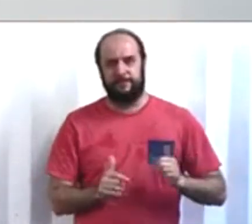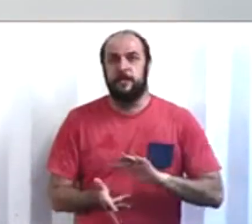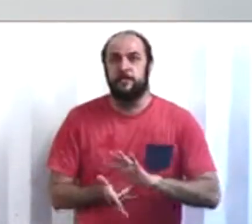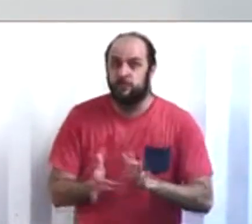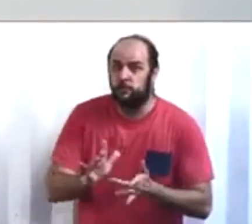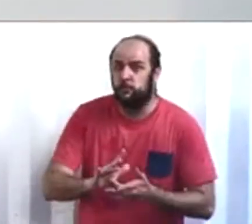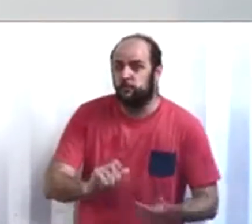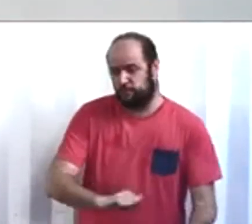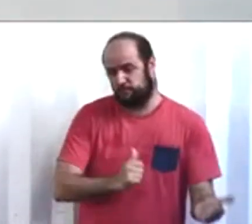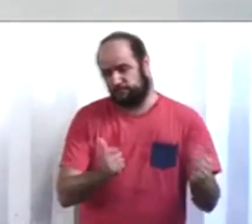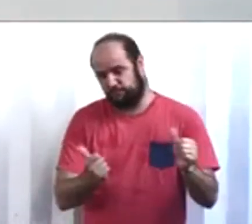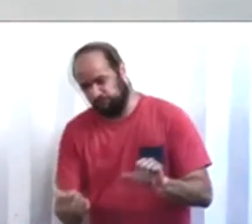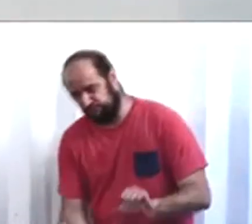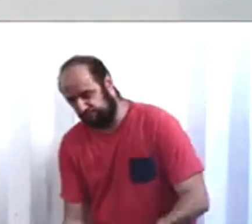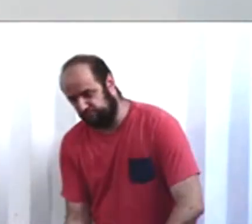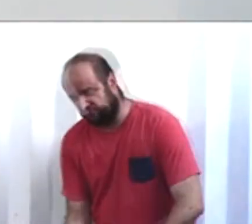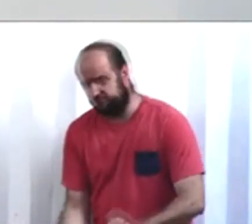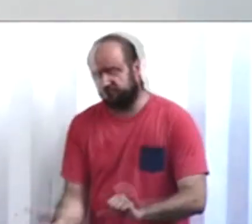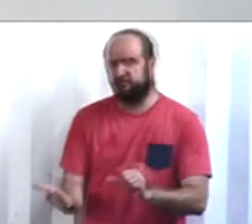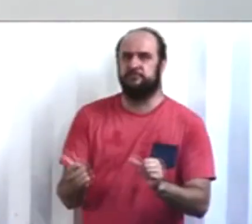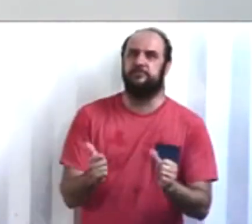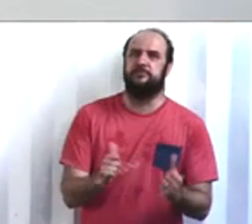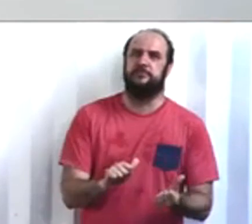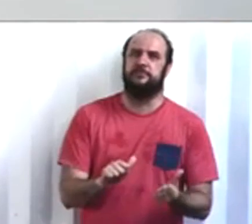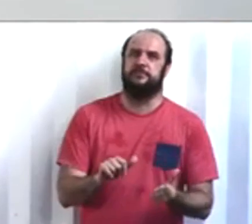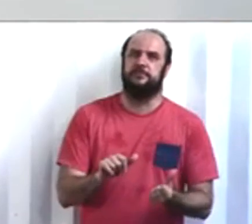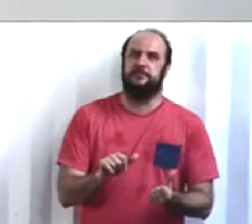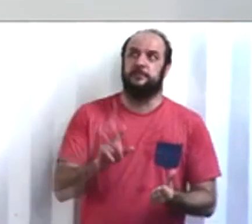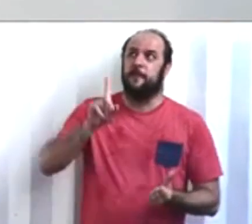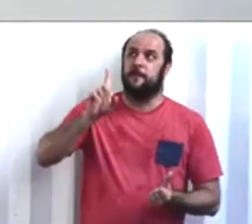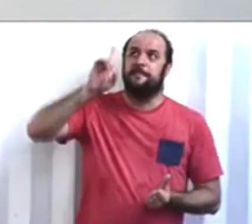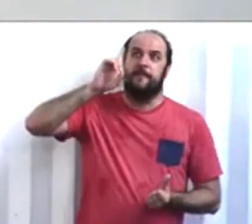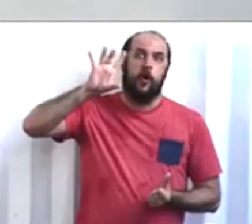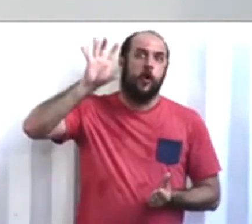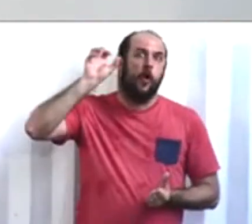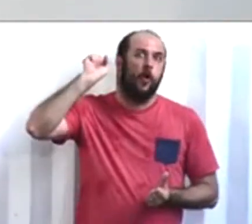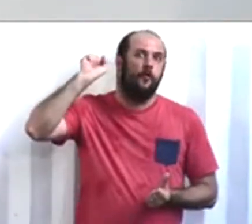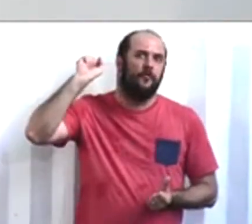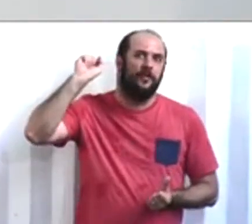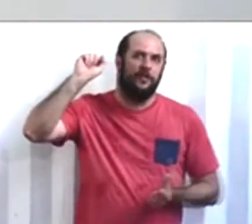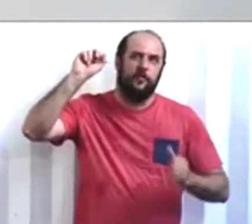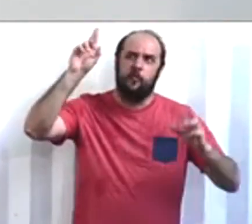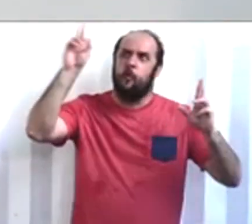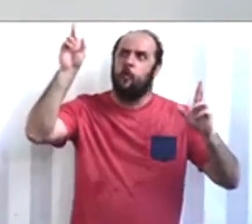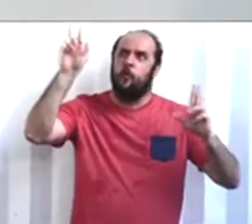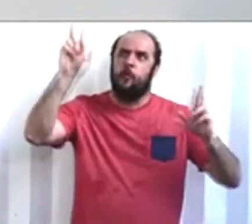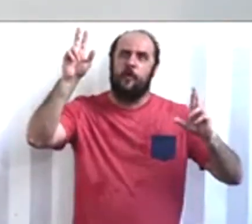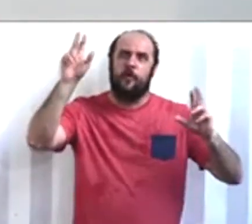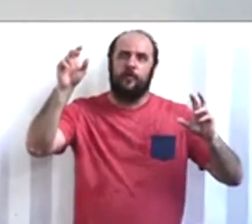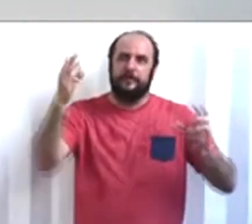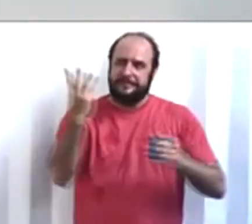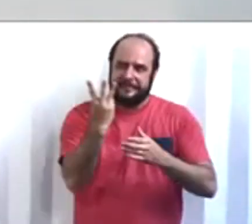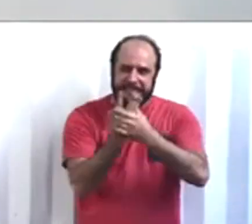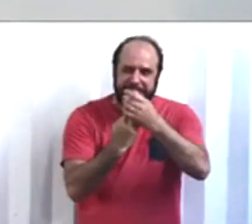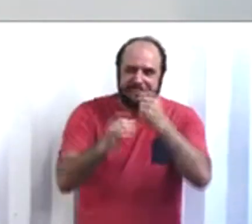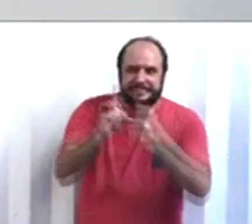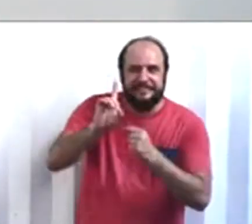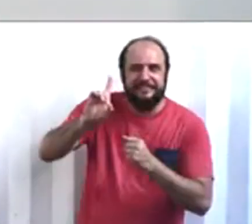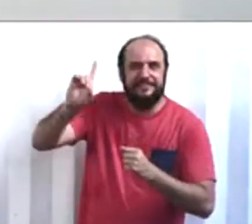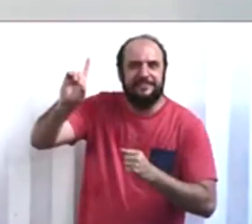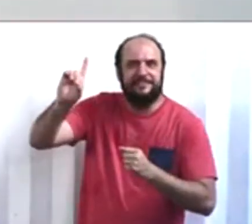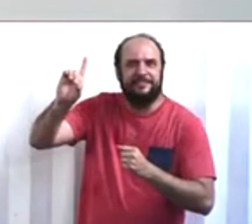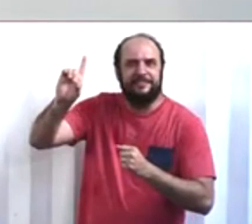batizado, assim que ele sai da água, tem a confirmação dos céus. Pai, Filho e Espírito Santo, a Trindade Santa,